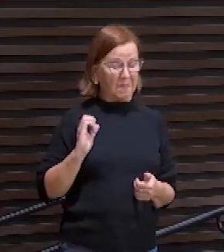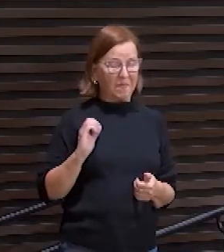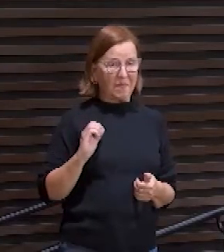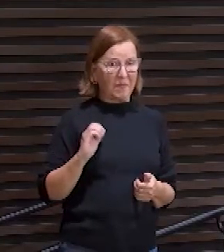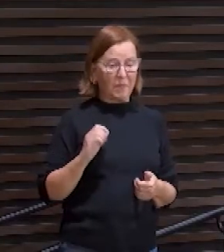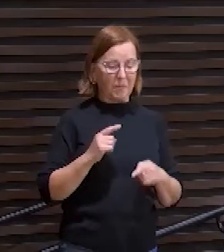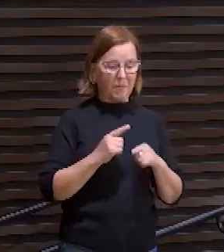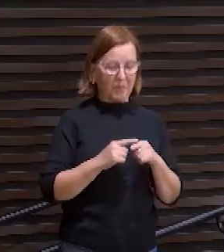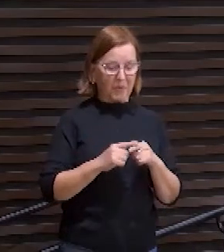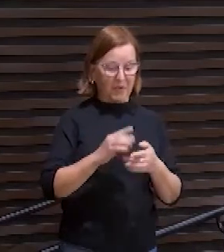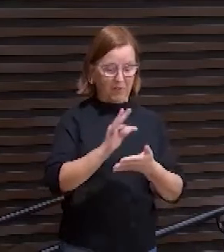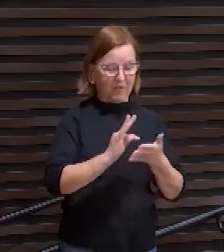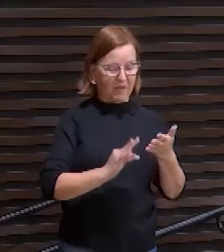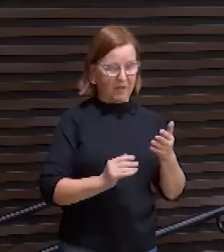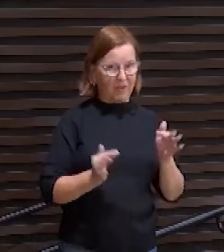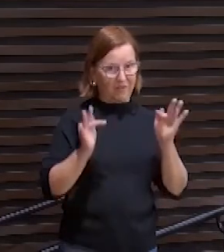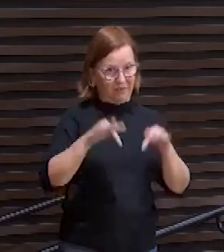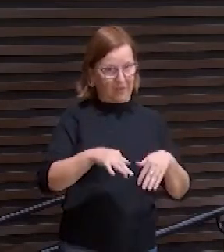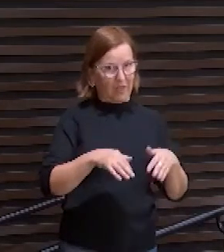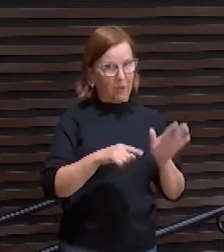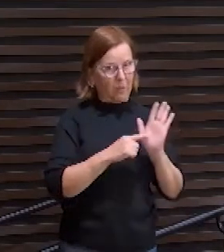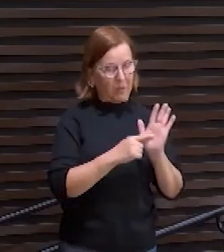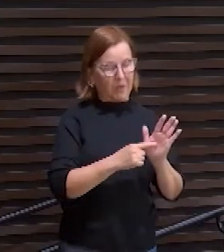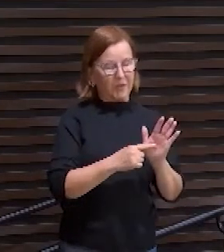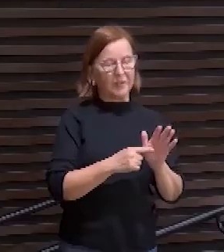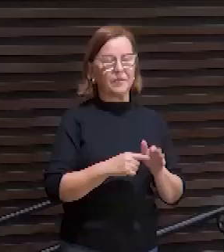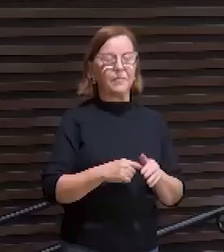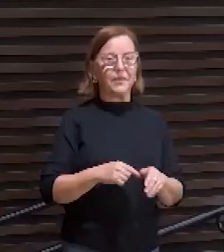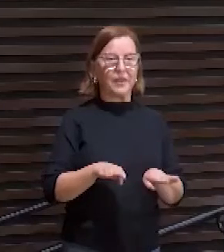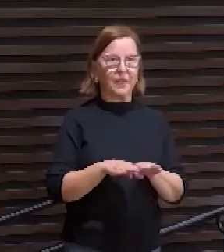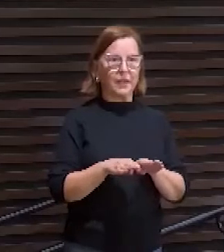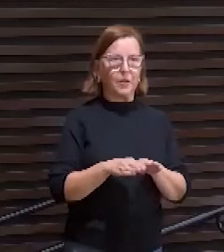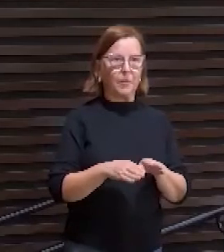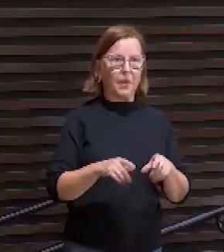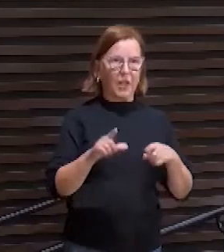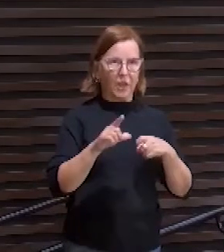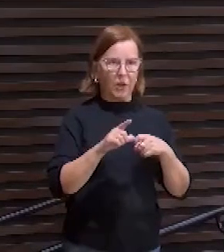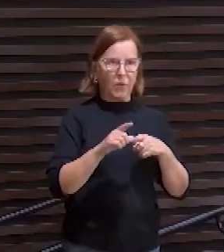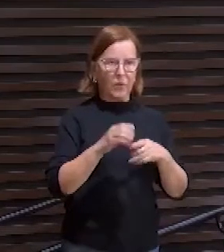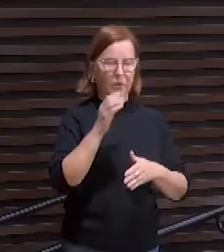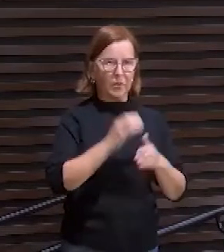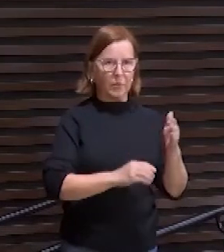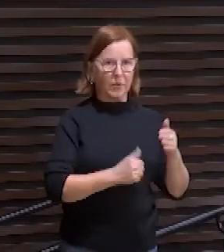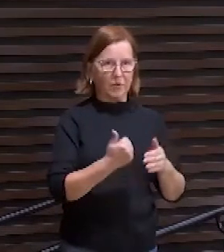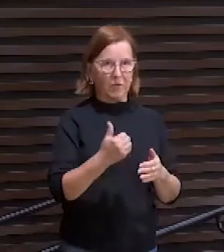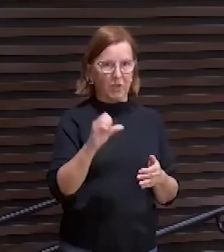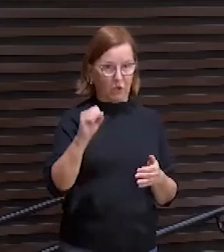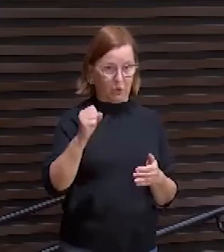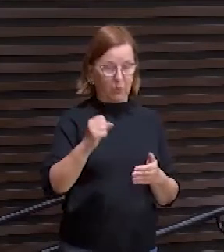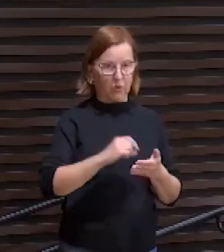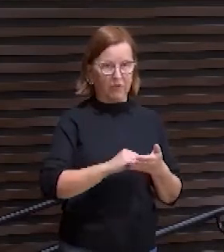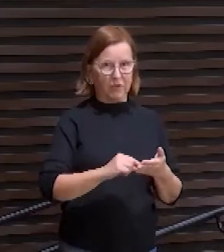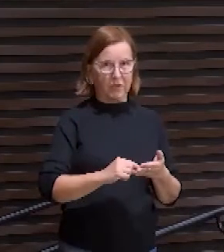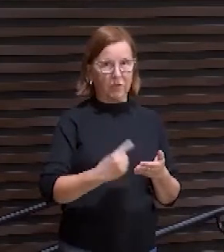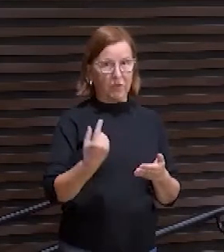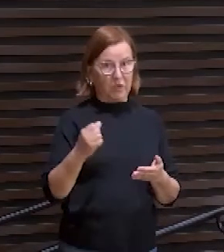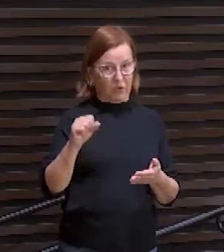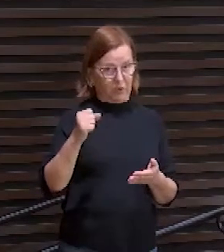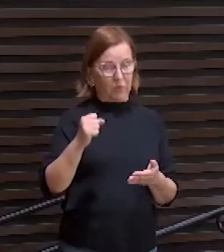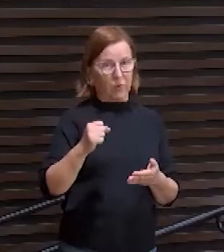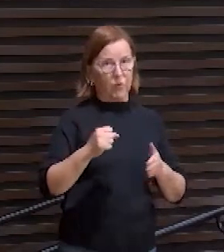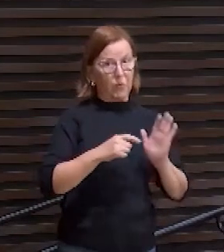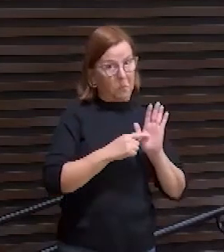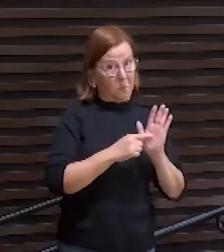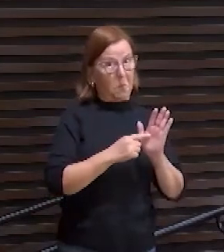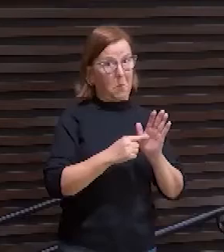texto e, como eu já falei, em Lucas 18:18, um homem de uma posição social,